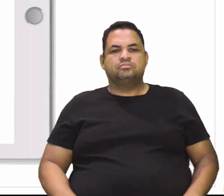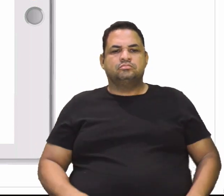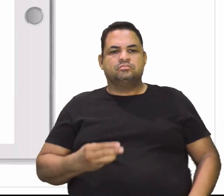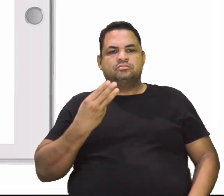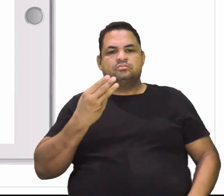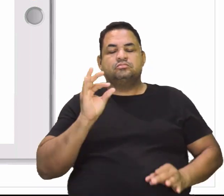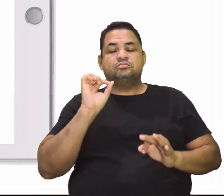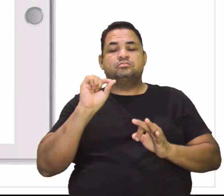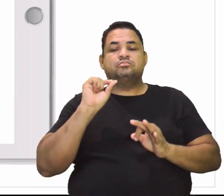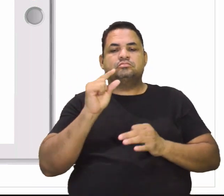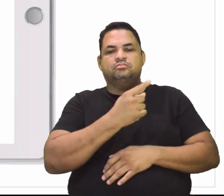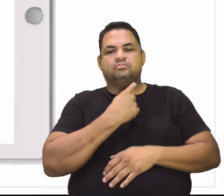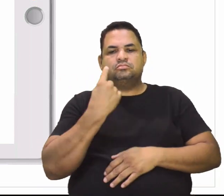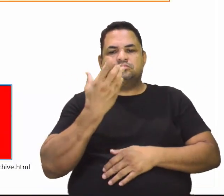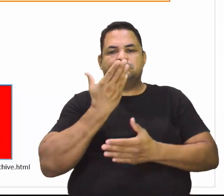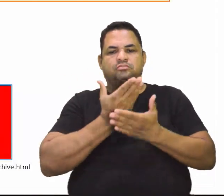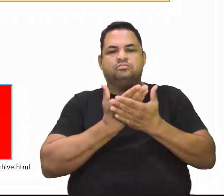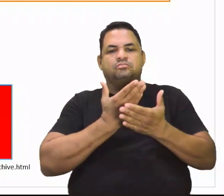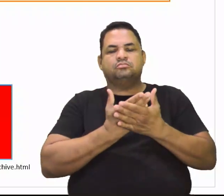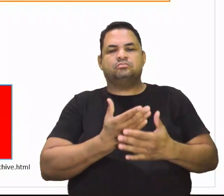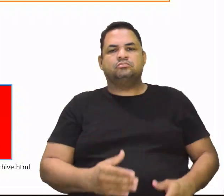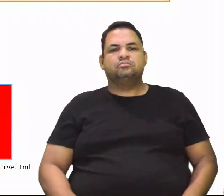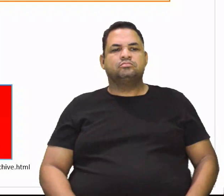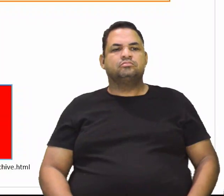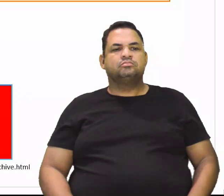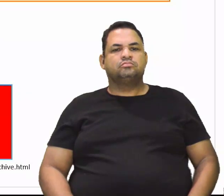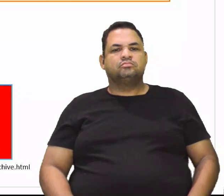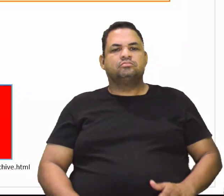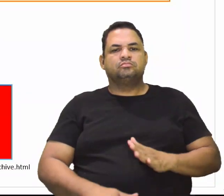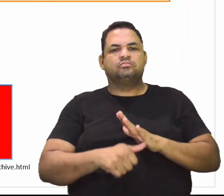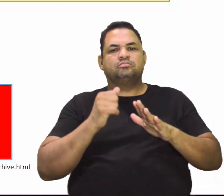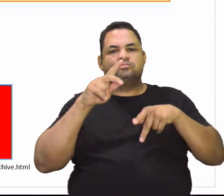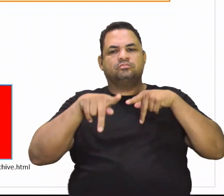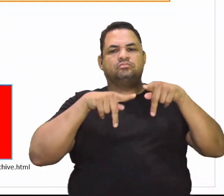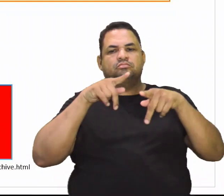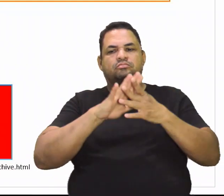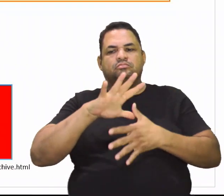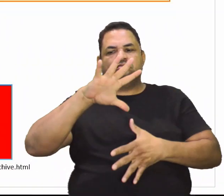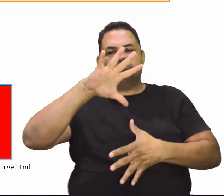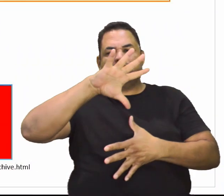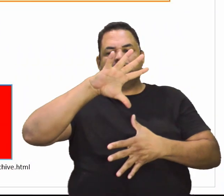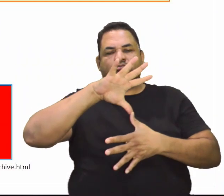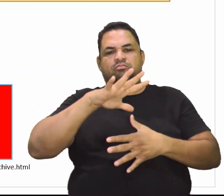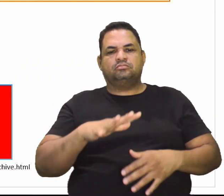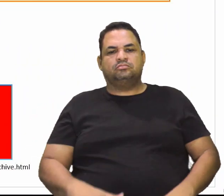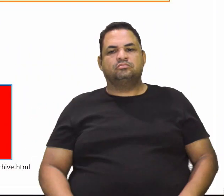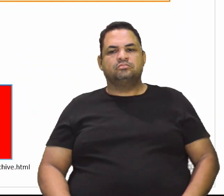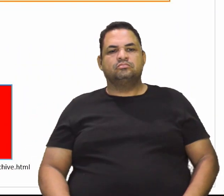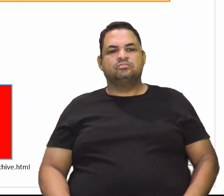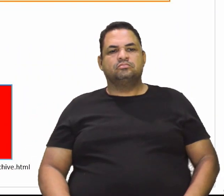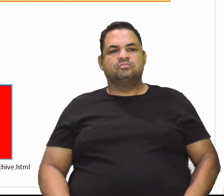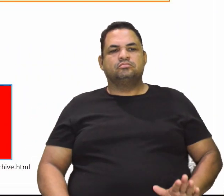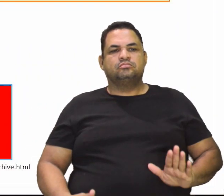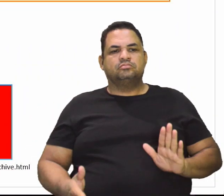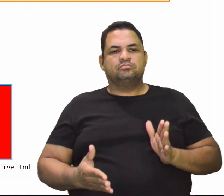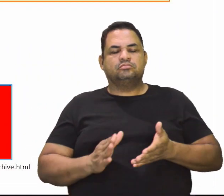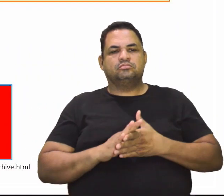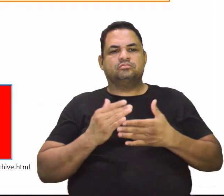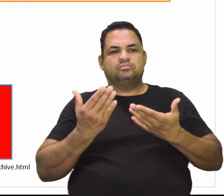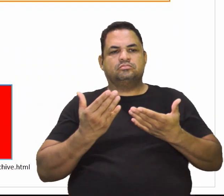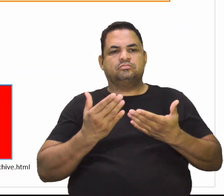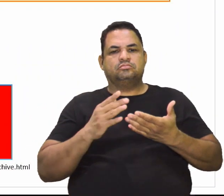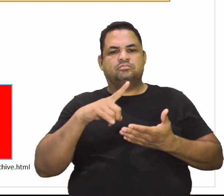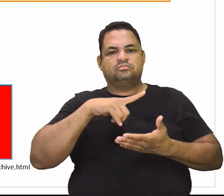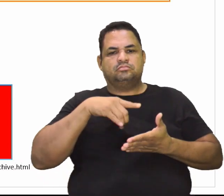o que tem na aula 3 aí. E os primeiros povos da América aí, essas prováveis rotas do ser humano na